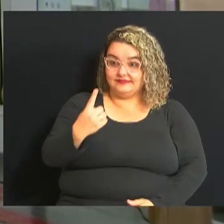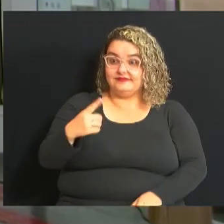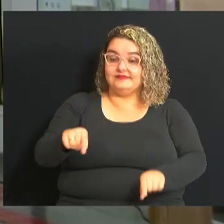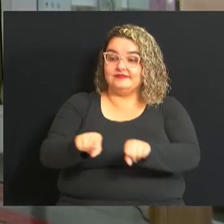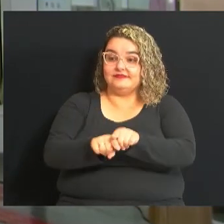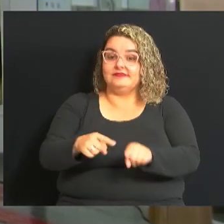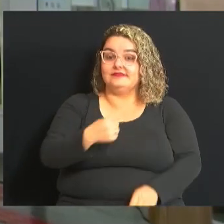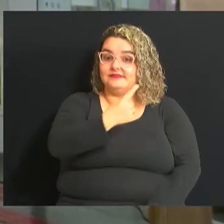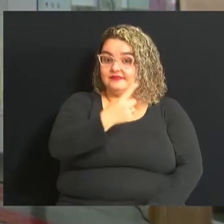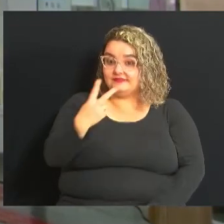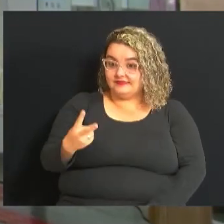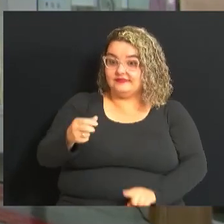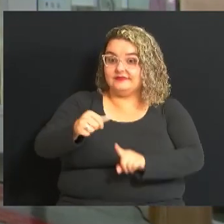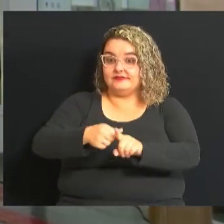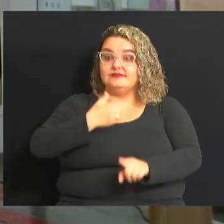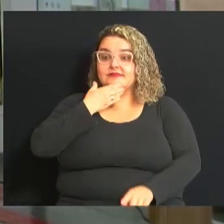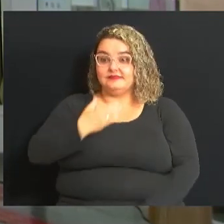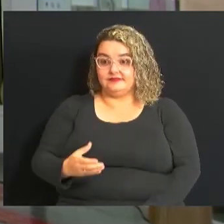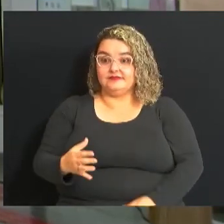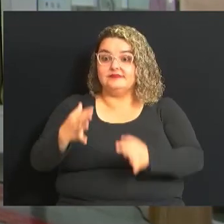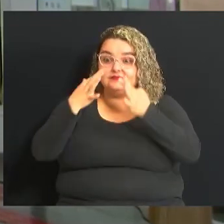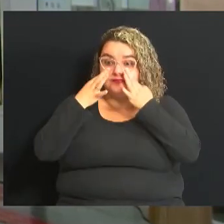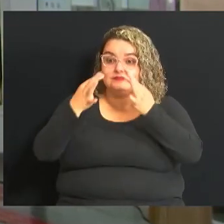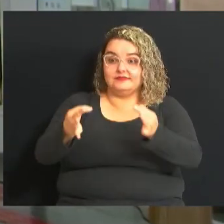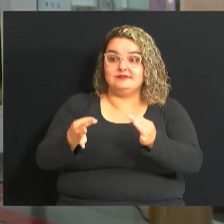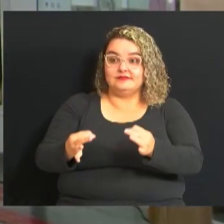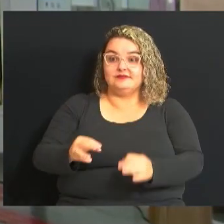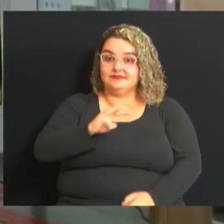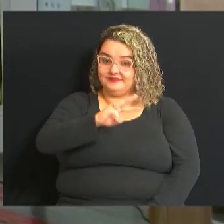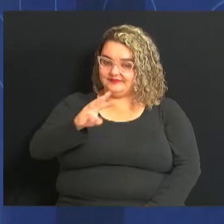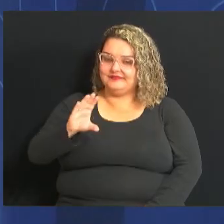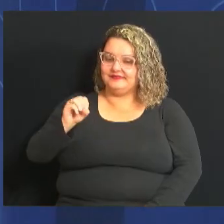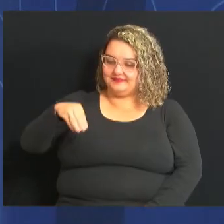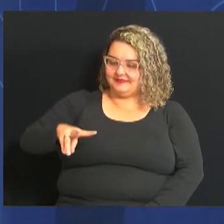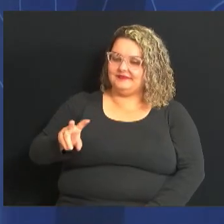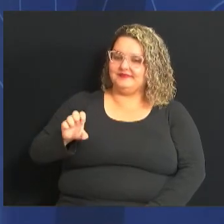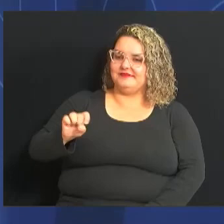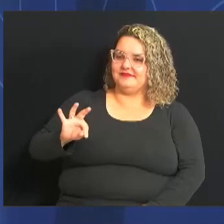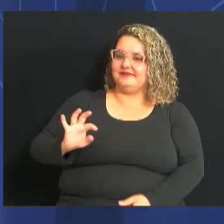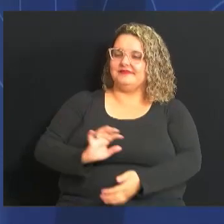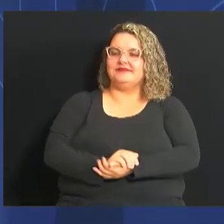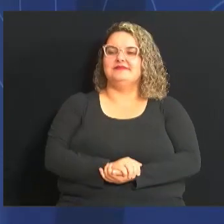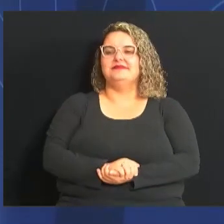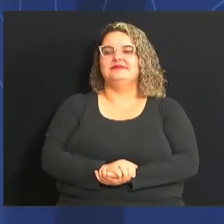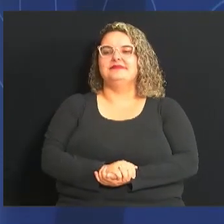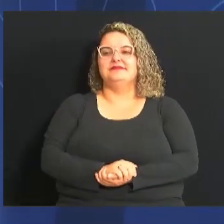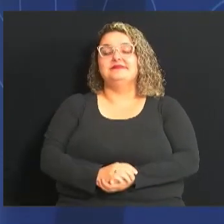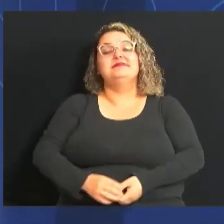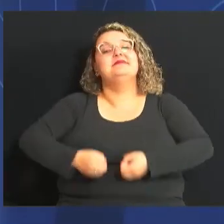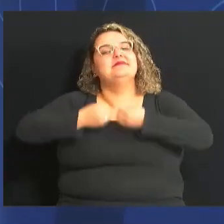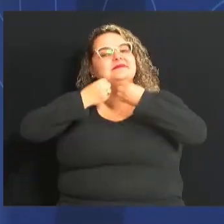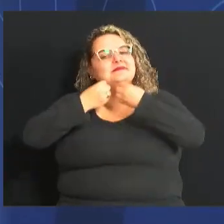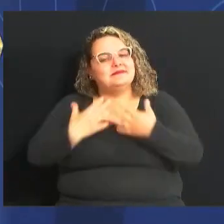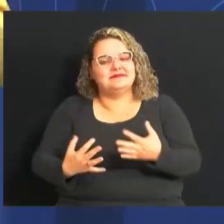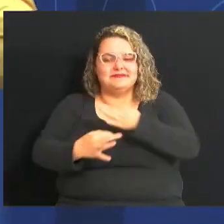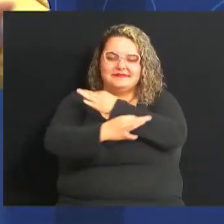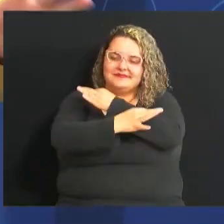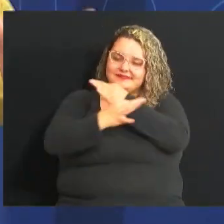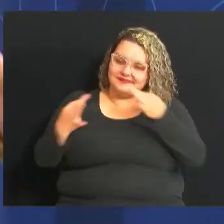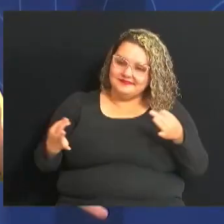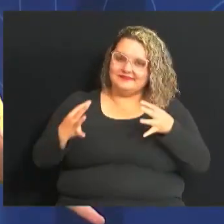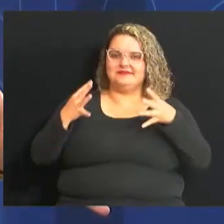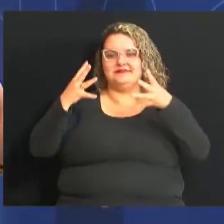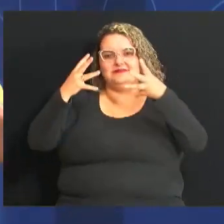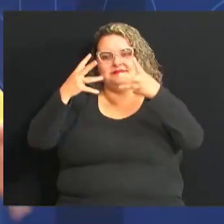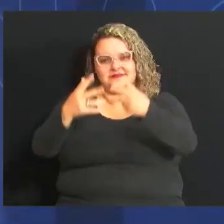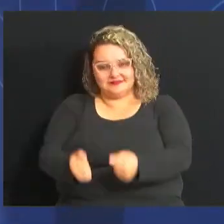fiquem muito atentos aos canais de comunicação da Convest. E E boa sorte desde já a